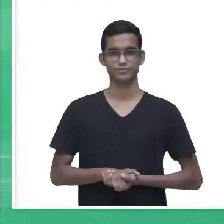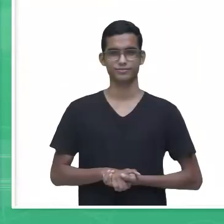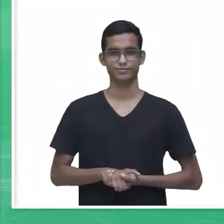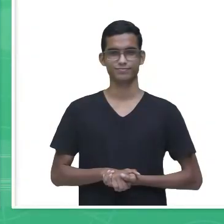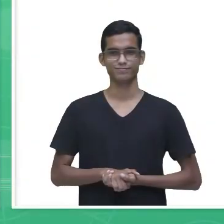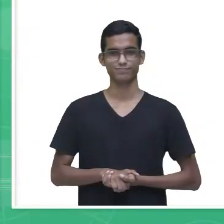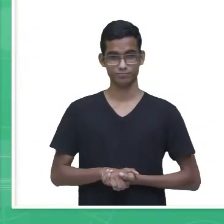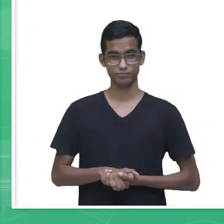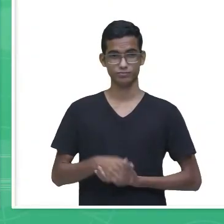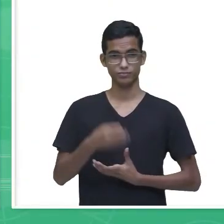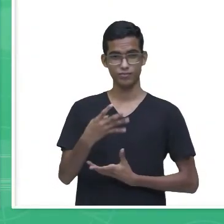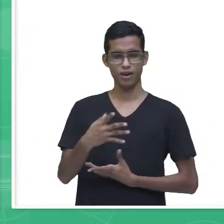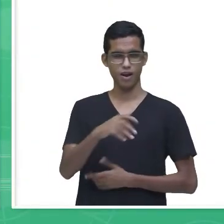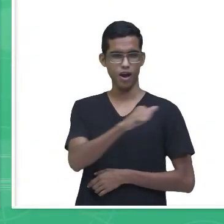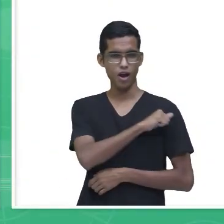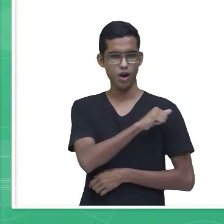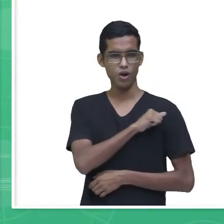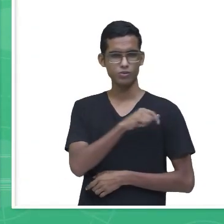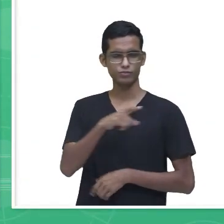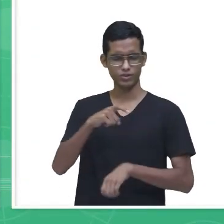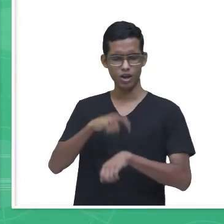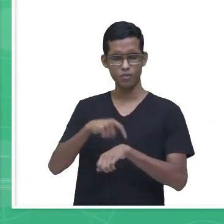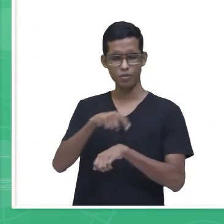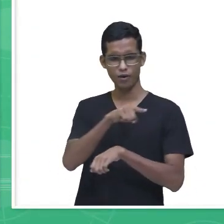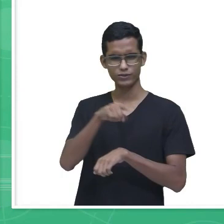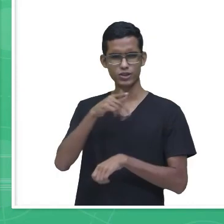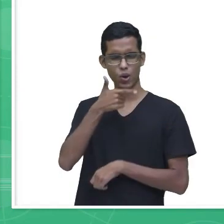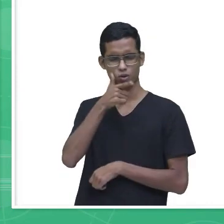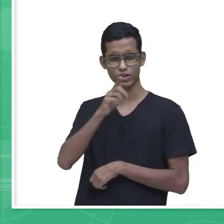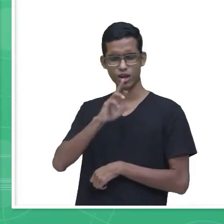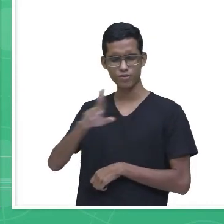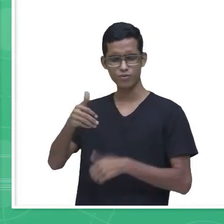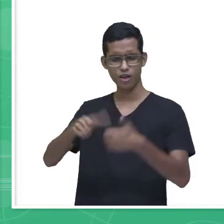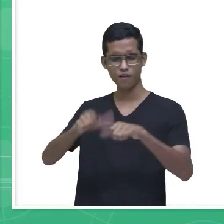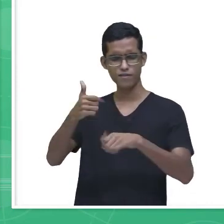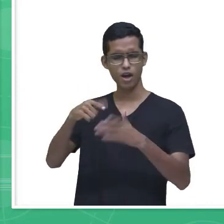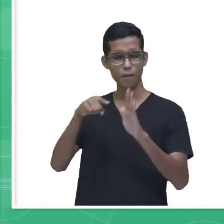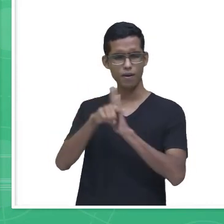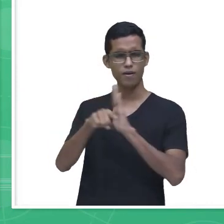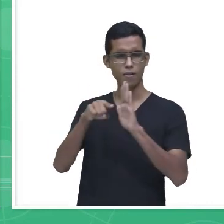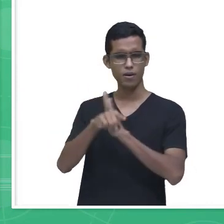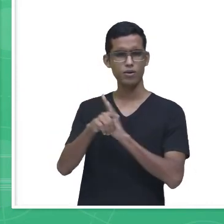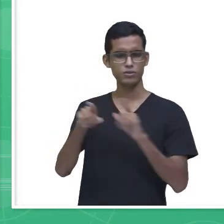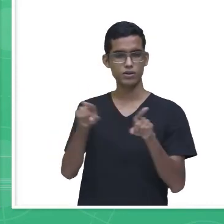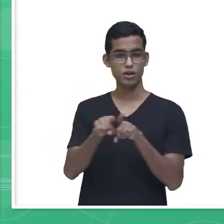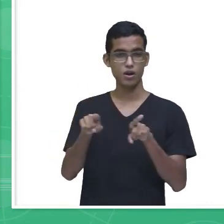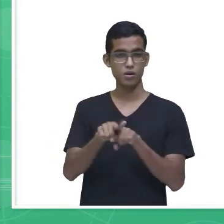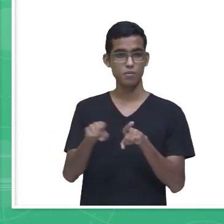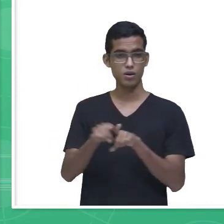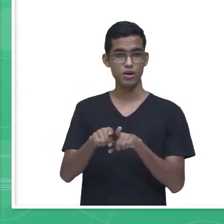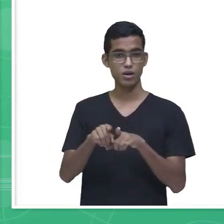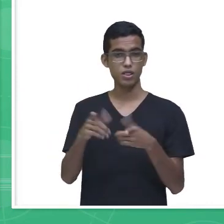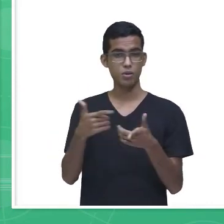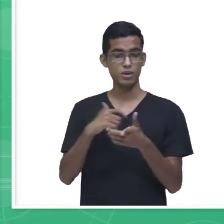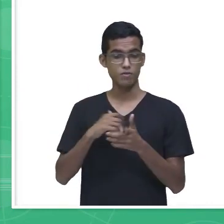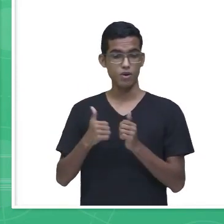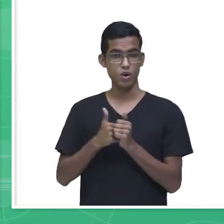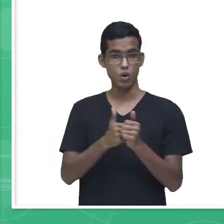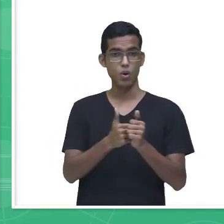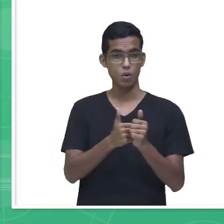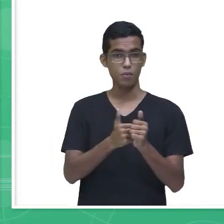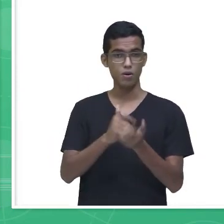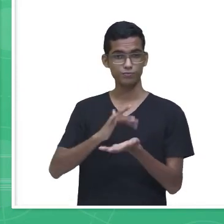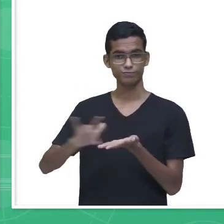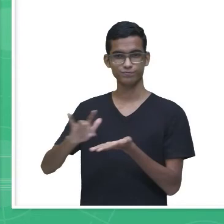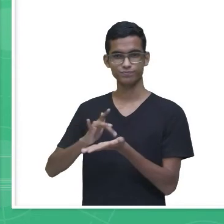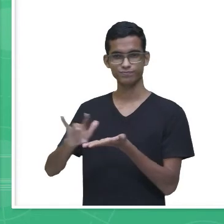Muito bem, então, alunos, ficou para vocês um tempinho para análise da questão. Aí quem também vocês puderam ter o acompanhamento através do caderno digital.